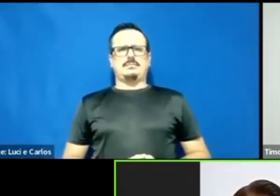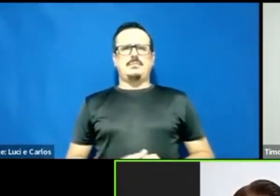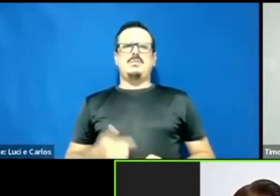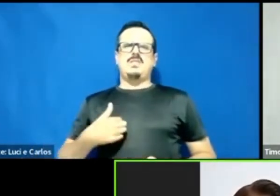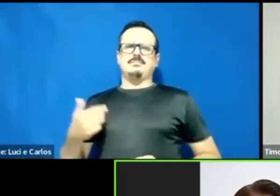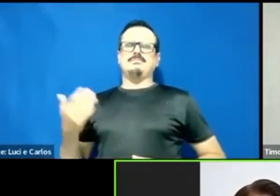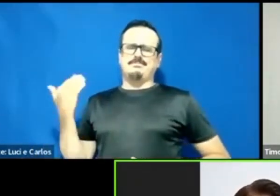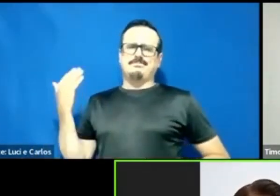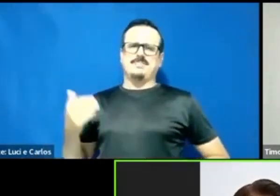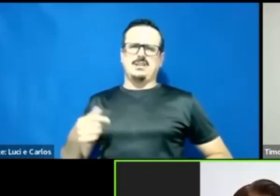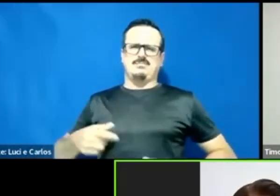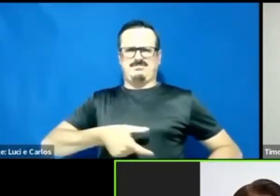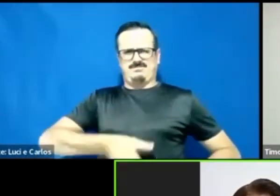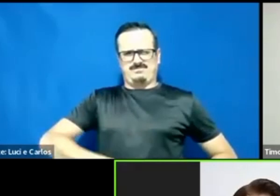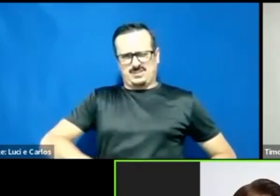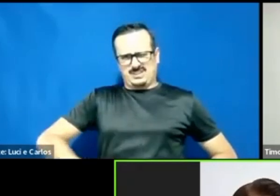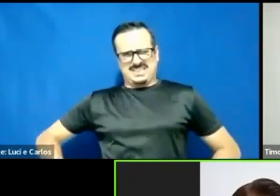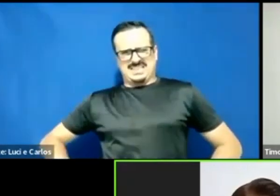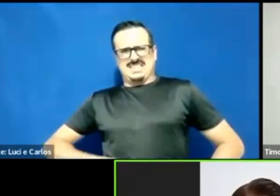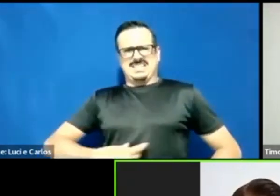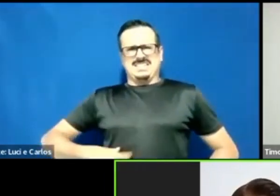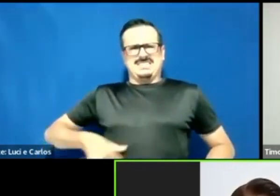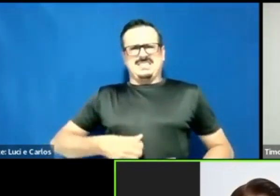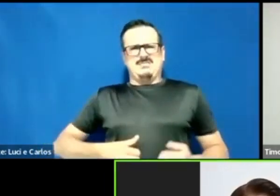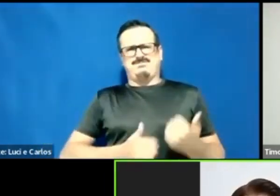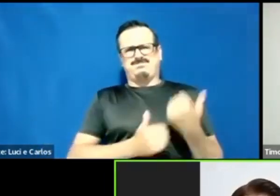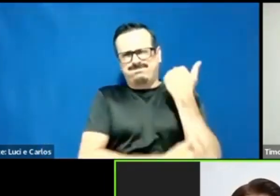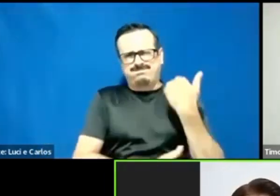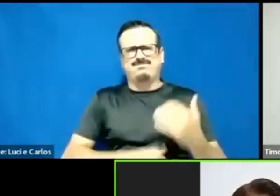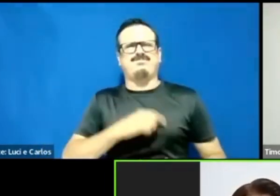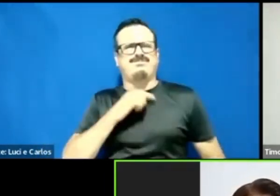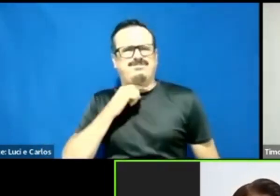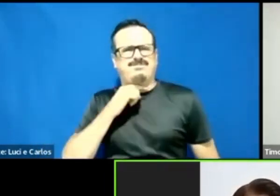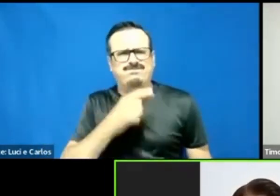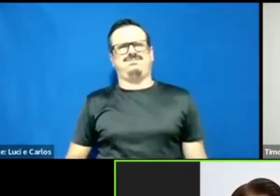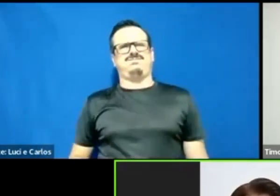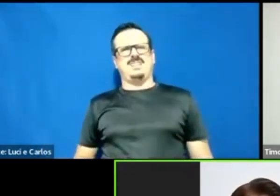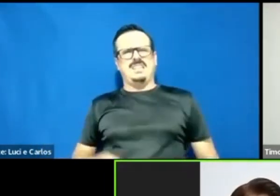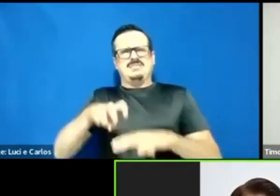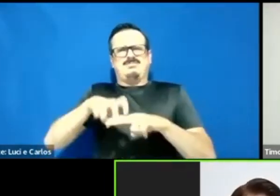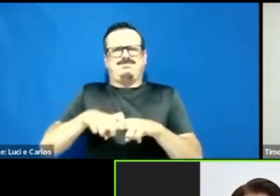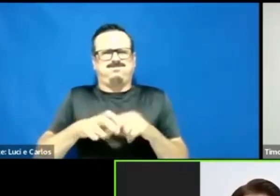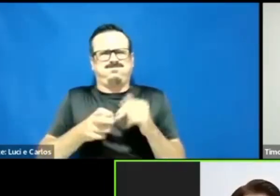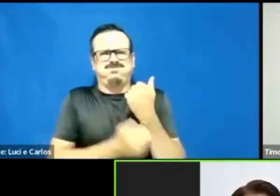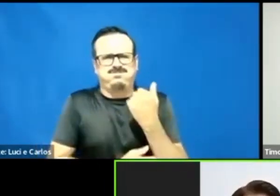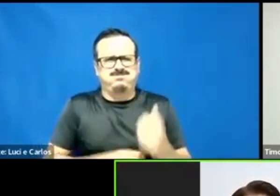Orlando, também, que eu tinha a famosa prisão de ventre, então eu ficava até 7 dias sem usar o banheiro.